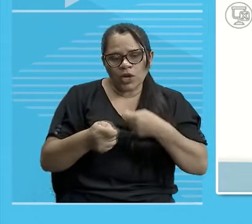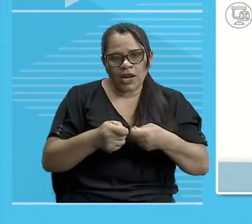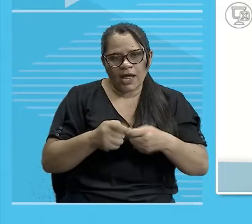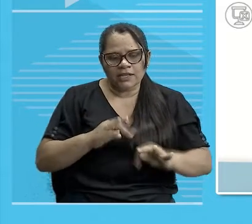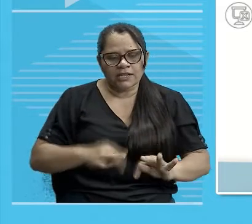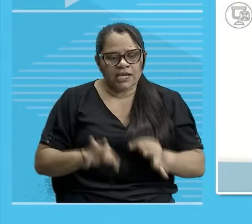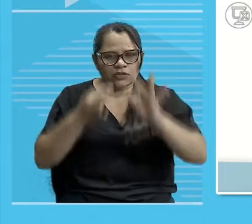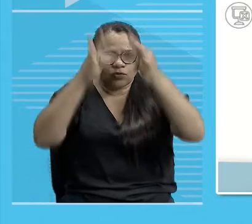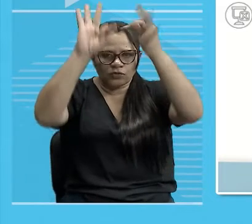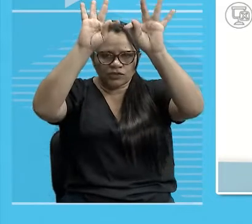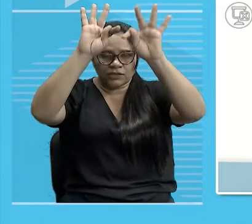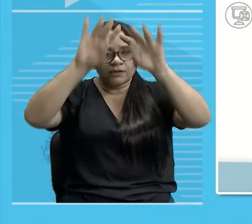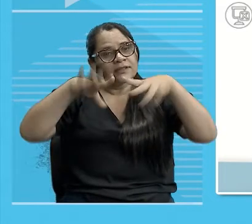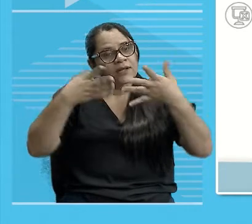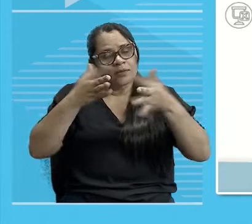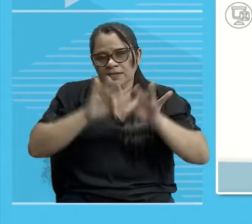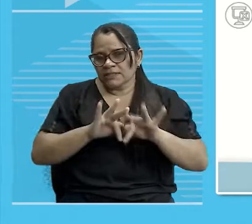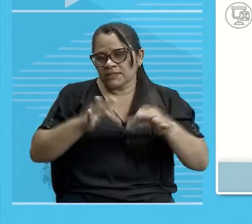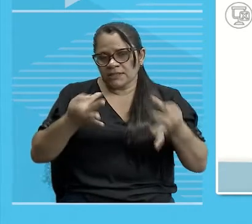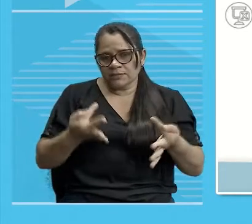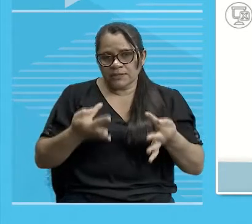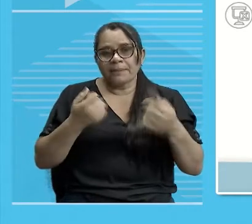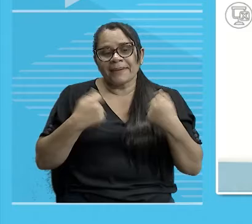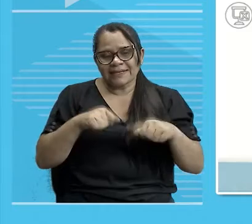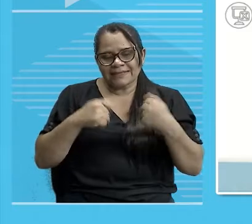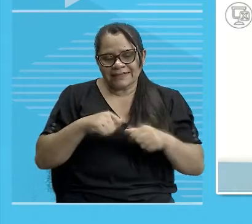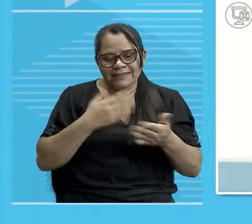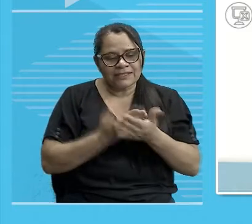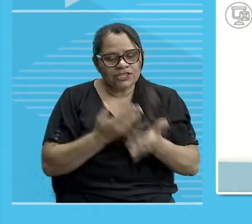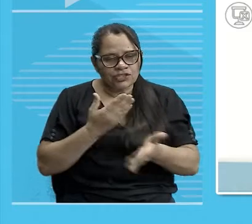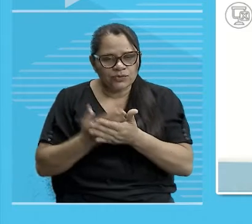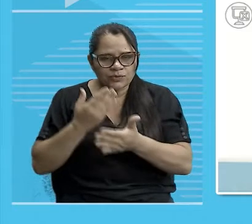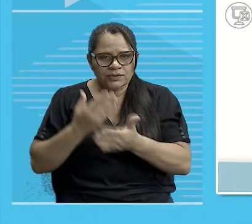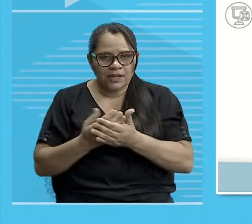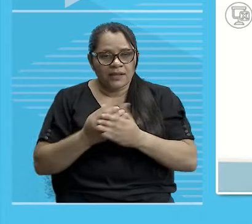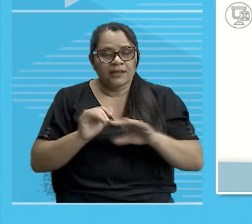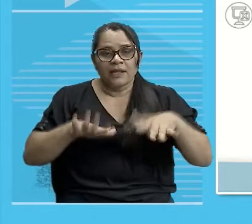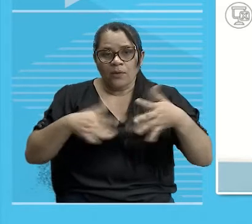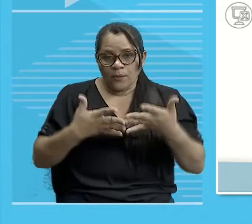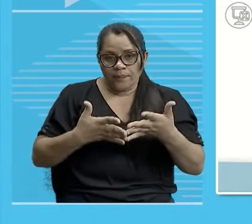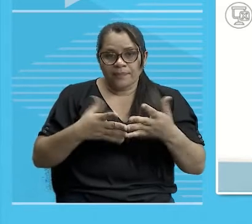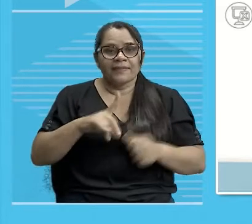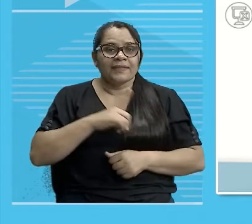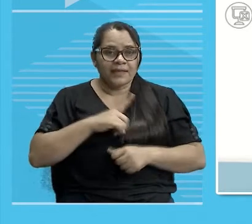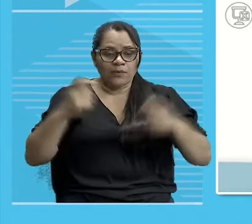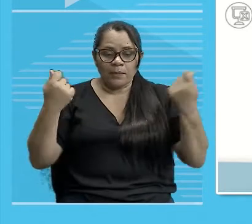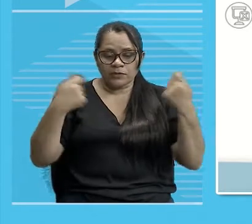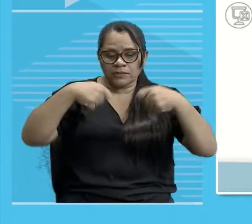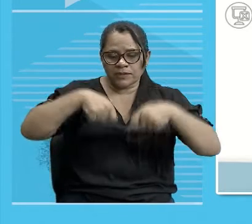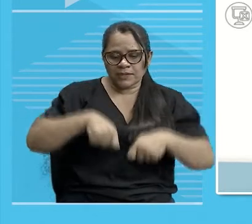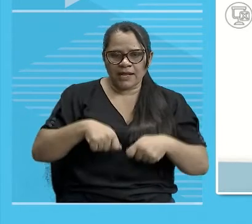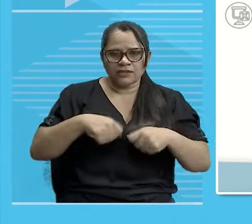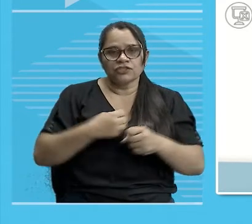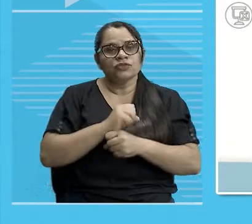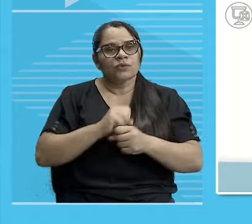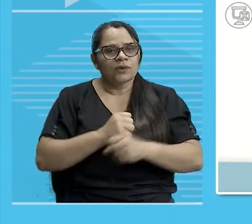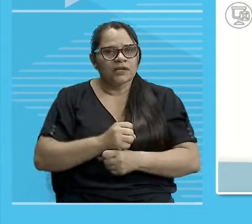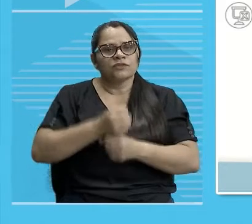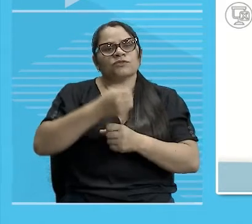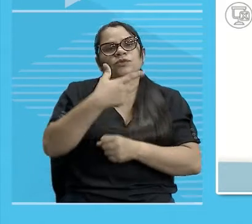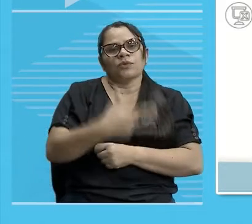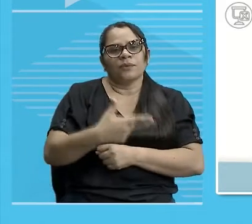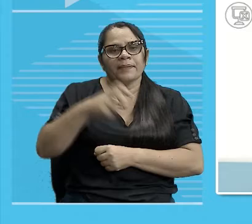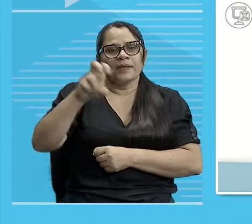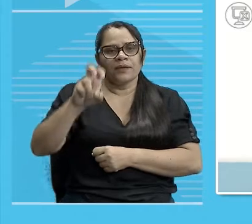digamos assim não é então Há uma possibilidade de nós nos anos 2050 daqui a 30 Anos